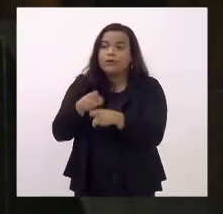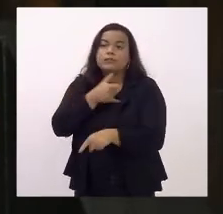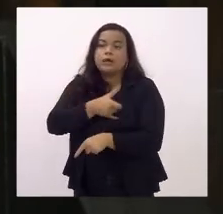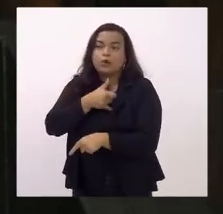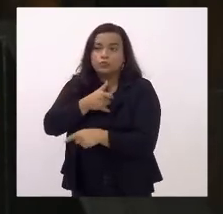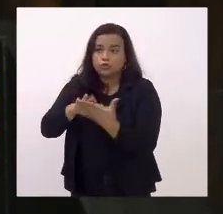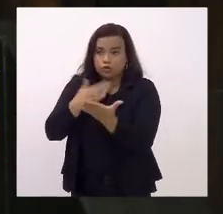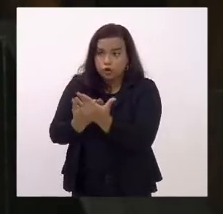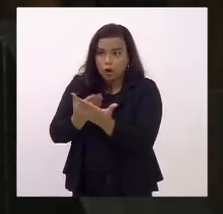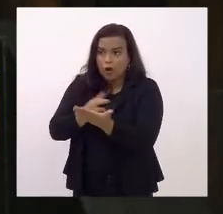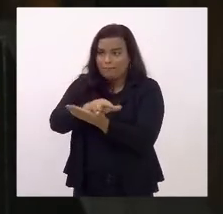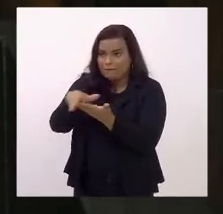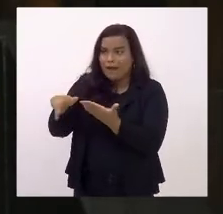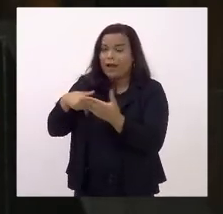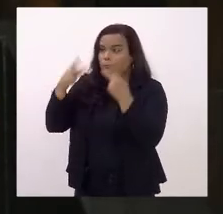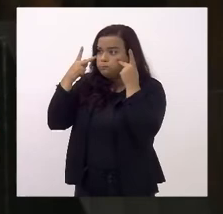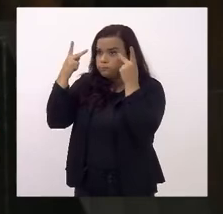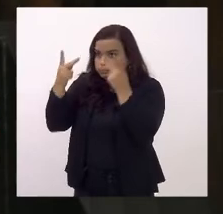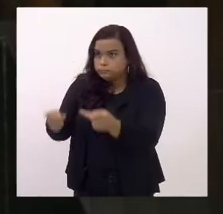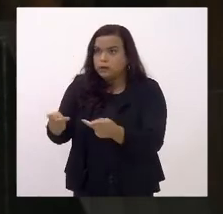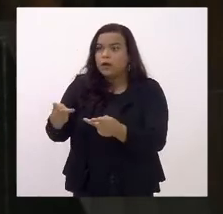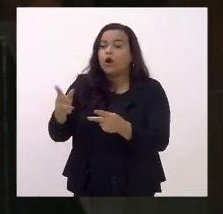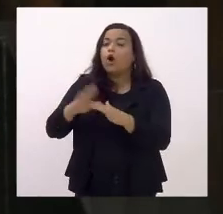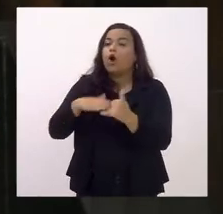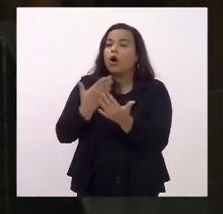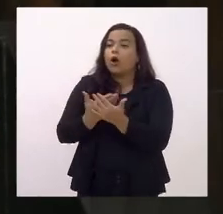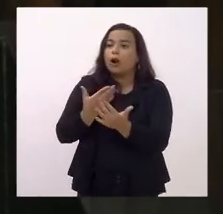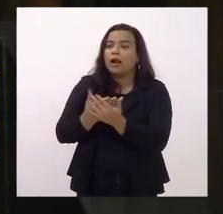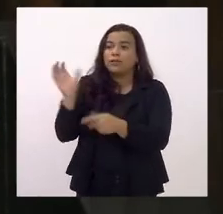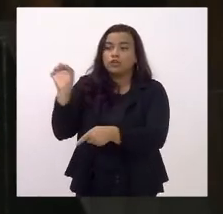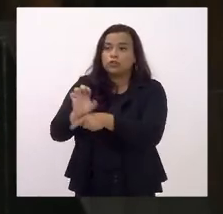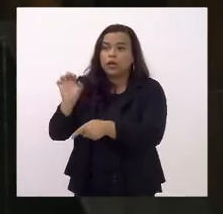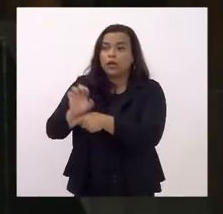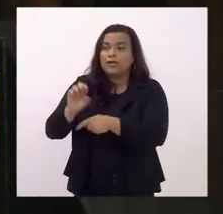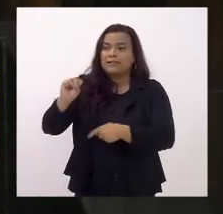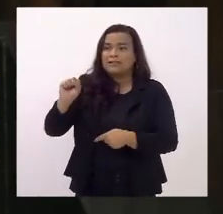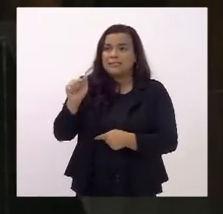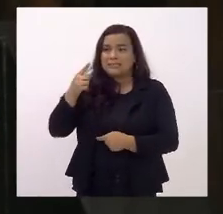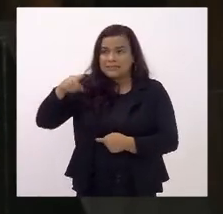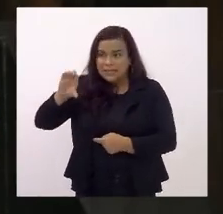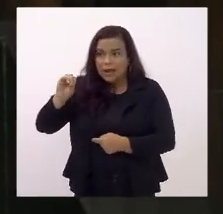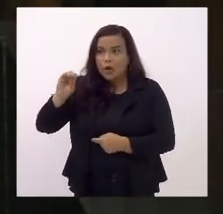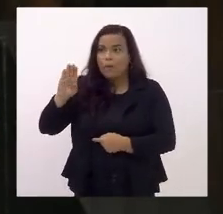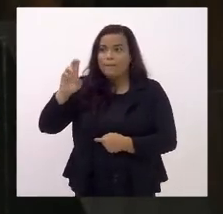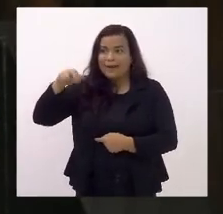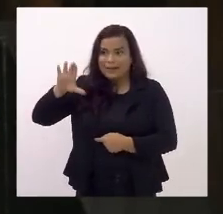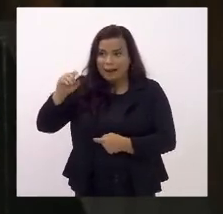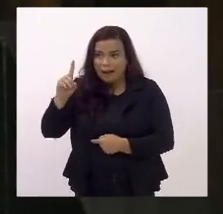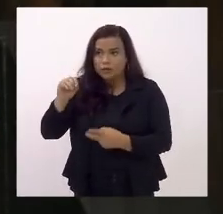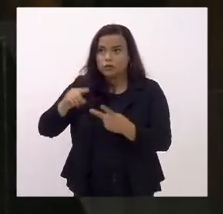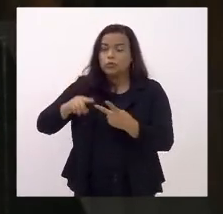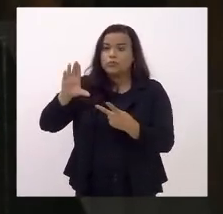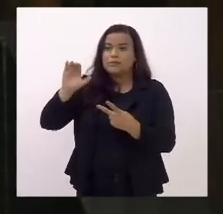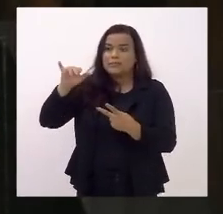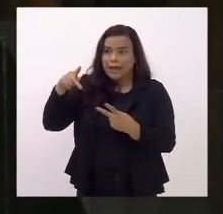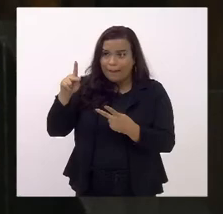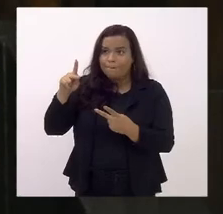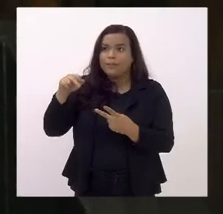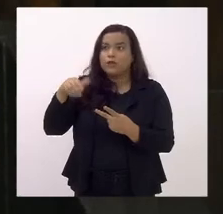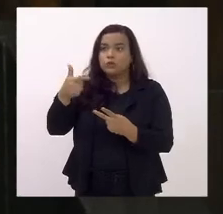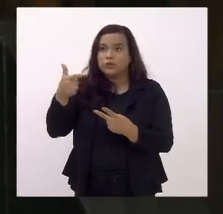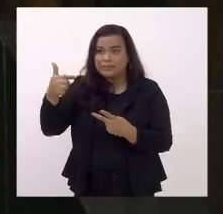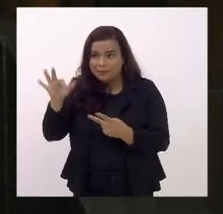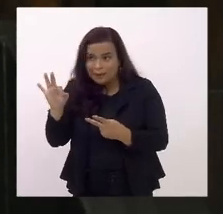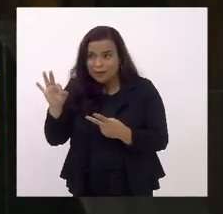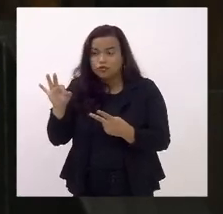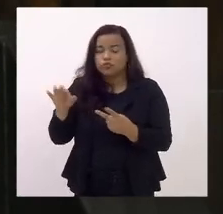Meriti, cito aqui o Colégio Estadual São Bernardo, o CIEP Brizolão 210, o CIEP General